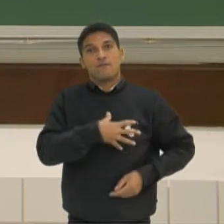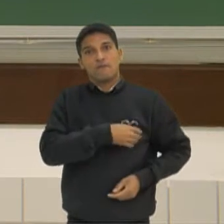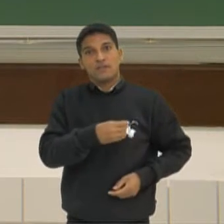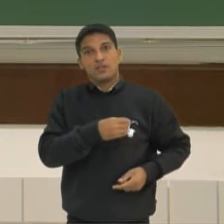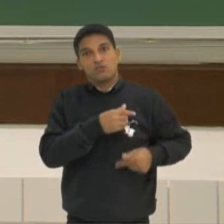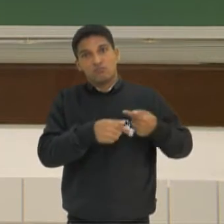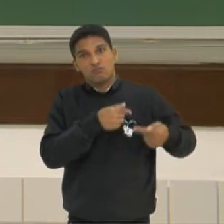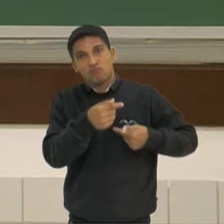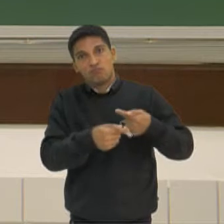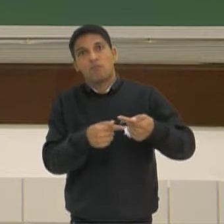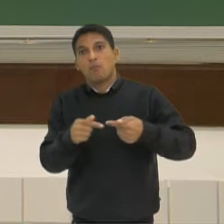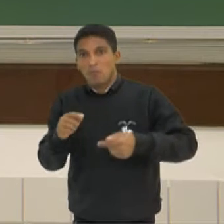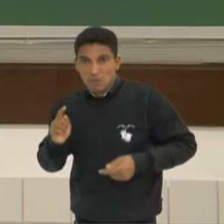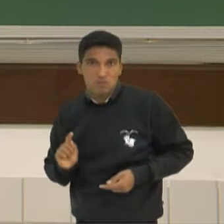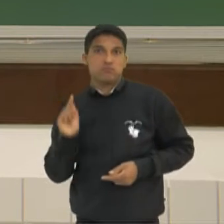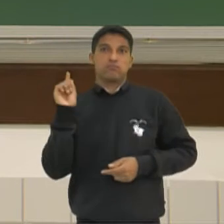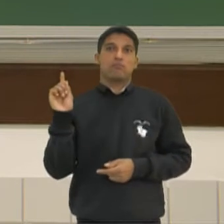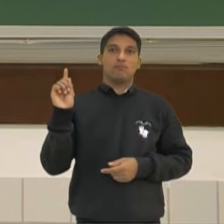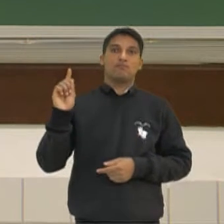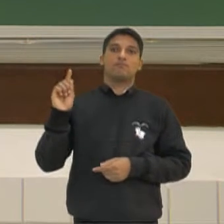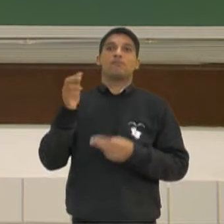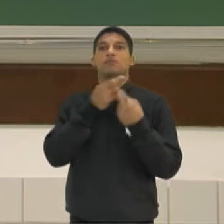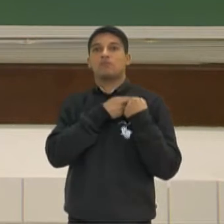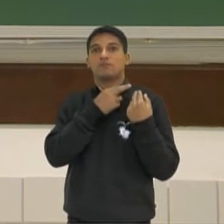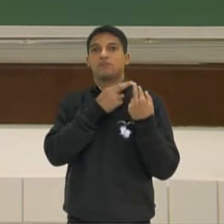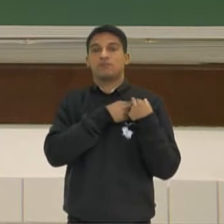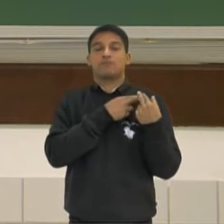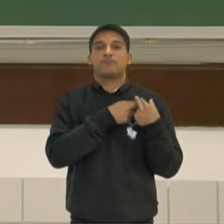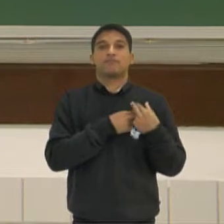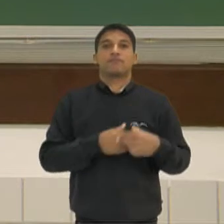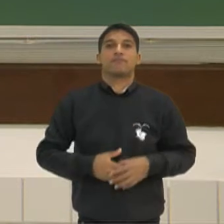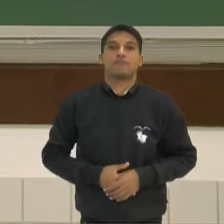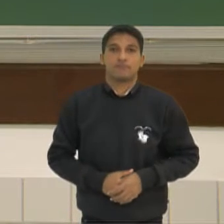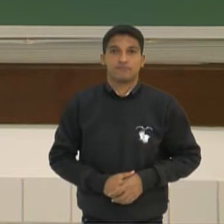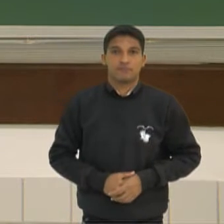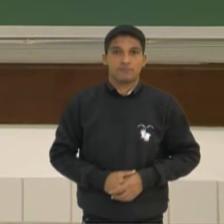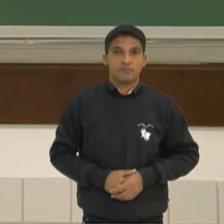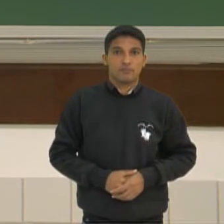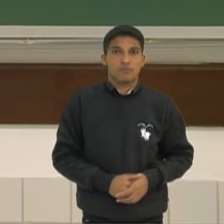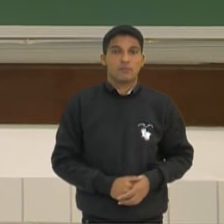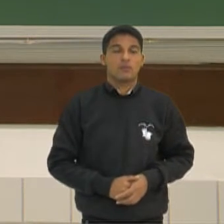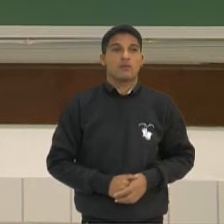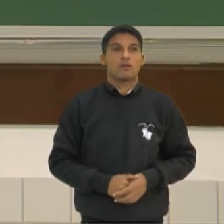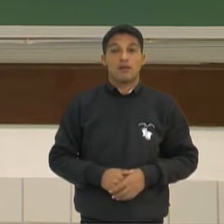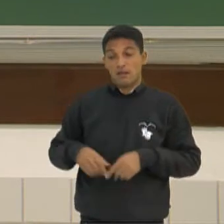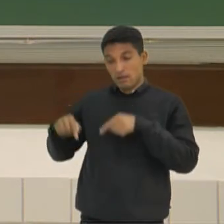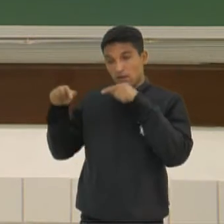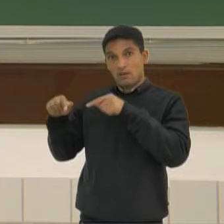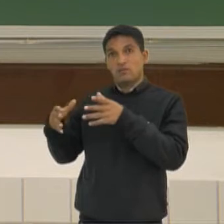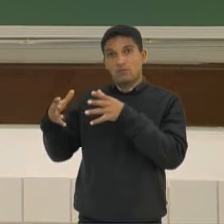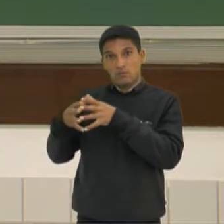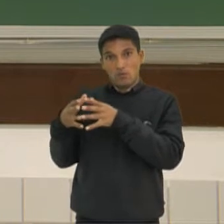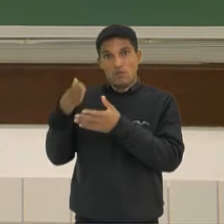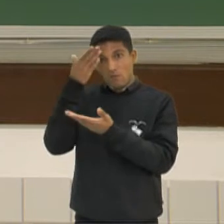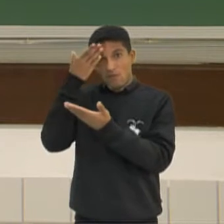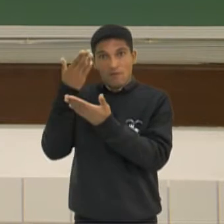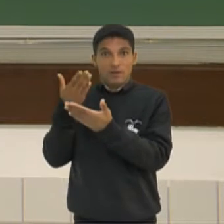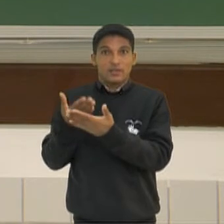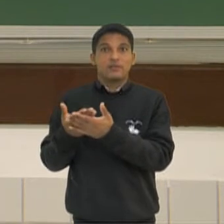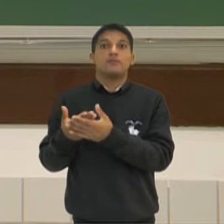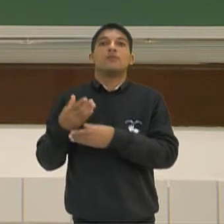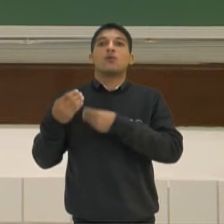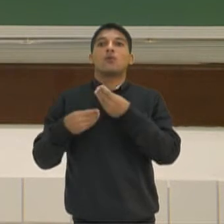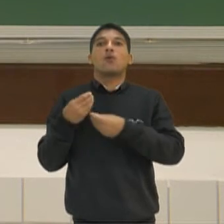da Península Arábica, que se expandiu cada vez mais. E é sobre isso que a gente vai ver hoje, como é que se expande, né, o